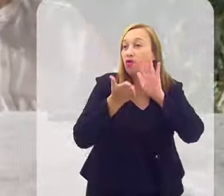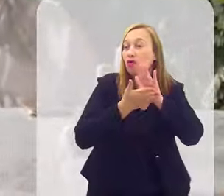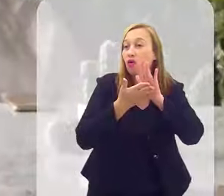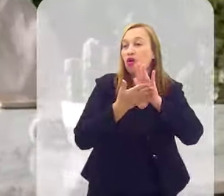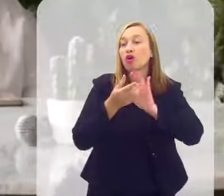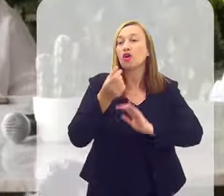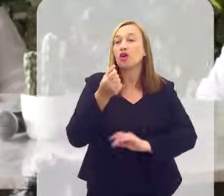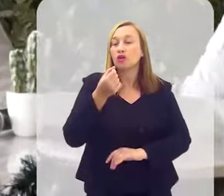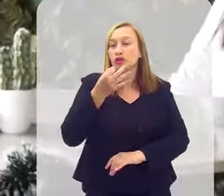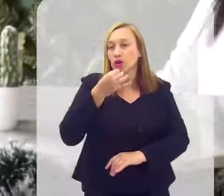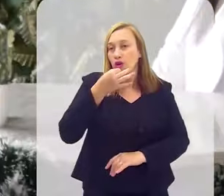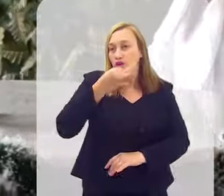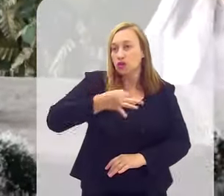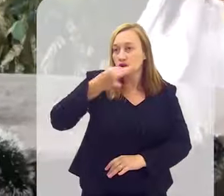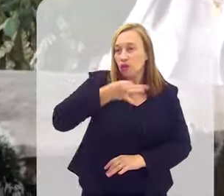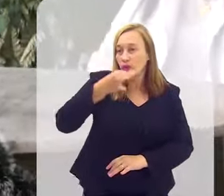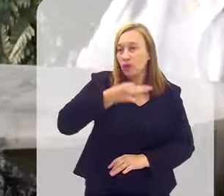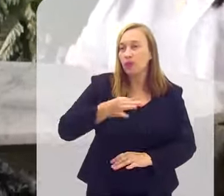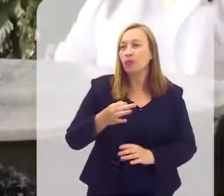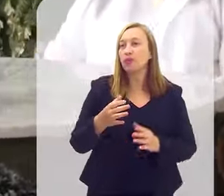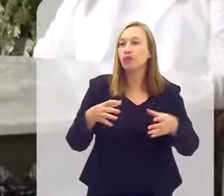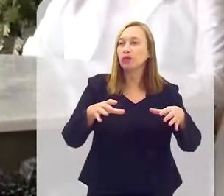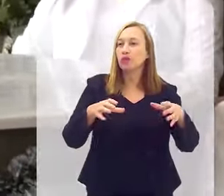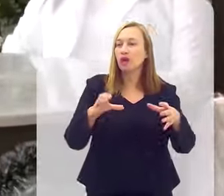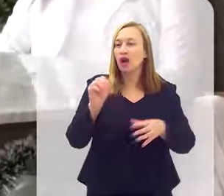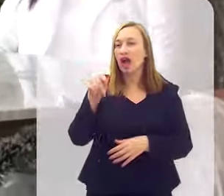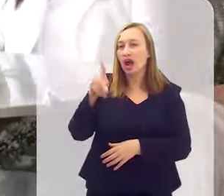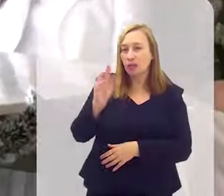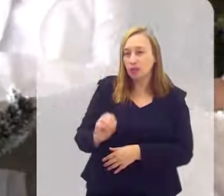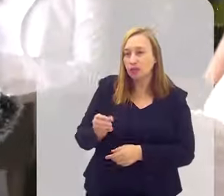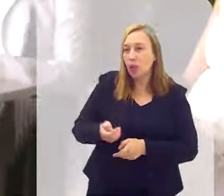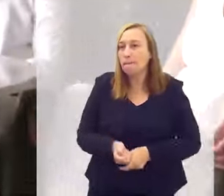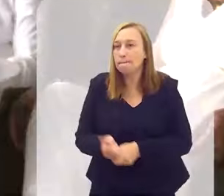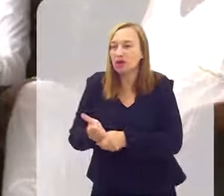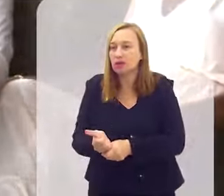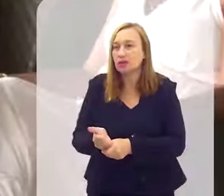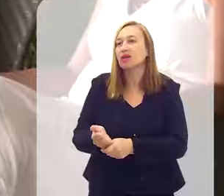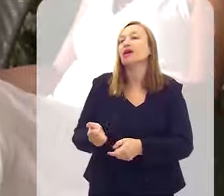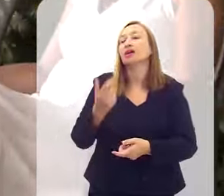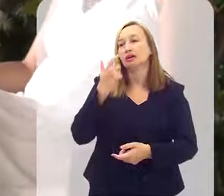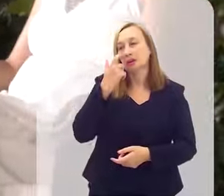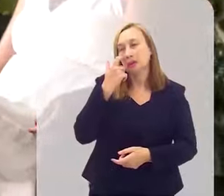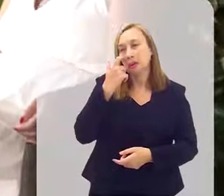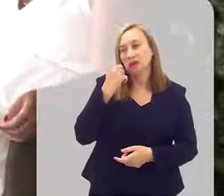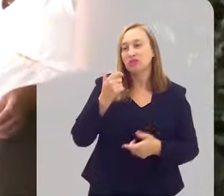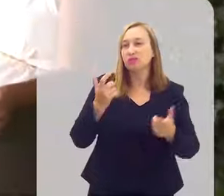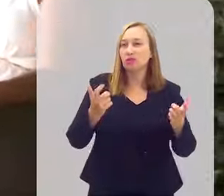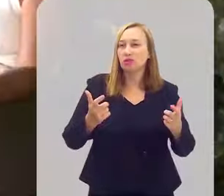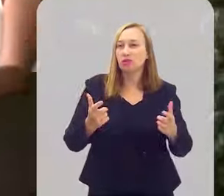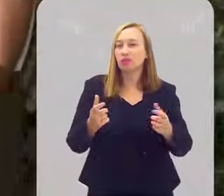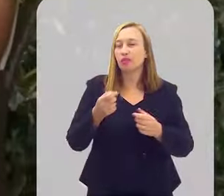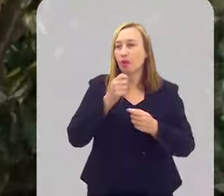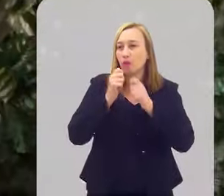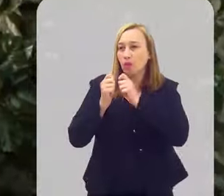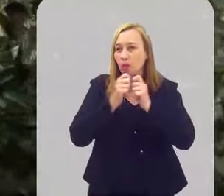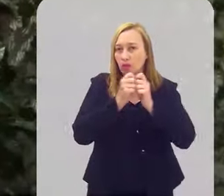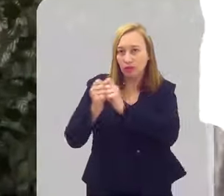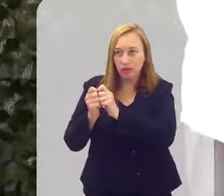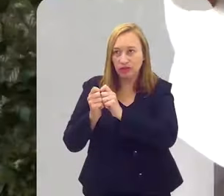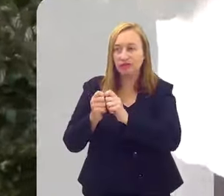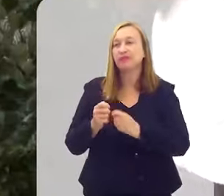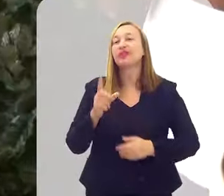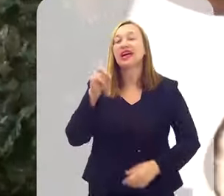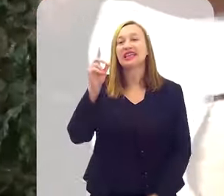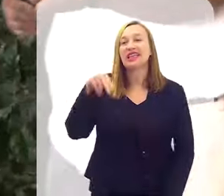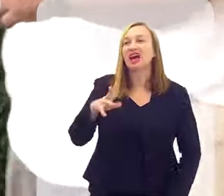também está conosco aqui no Louvor Som especial campo de golf Dan vem para cá toma esse microfone para você é